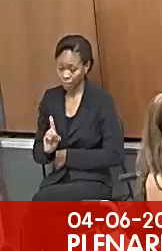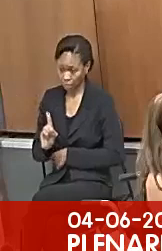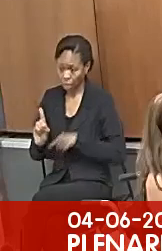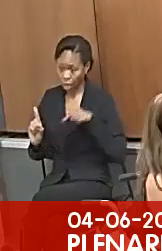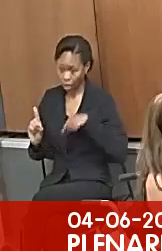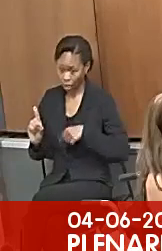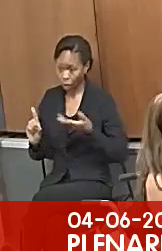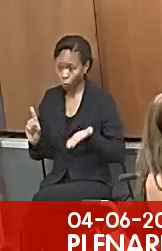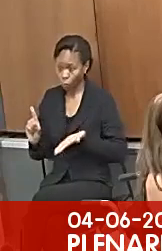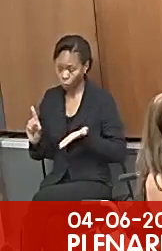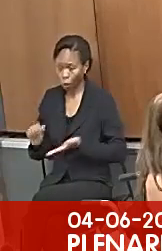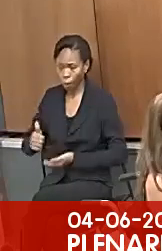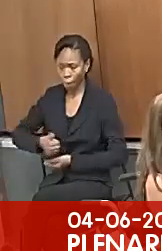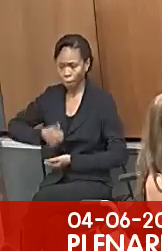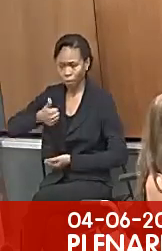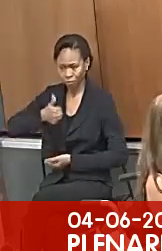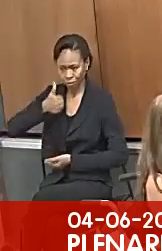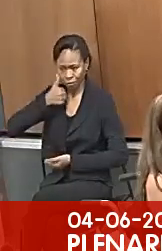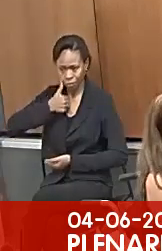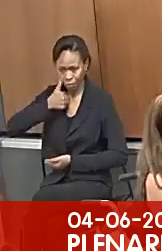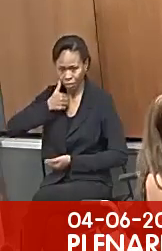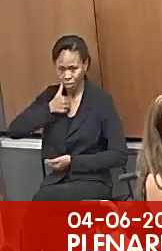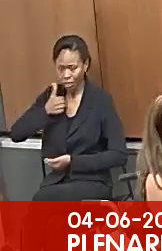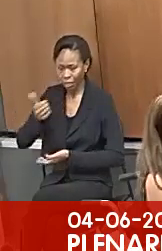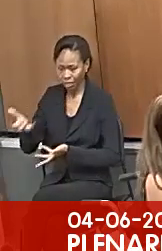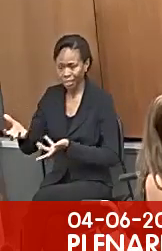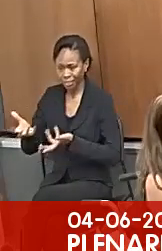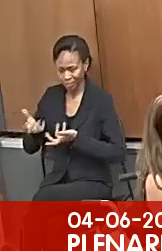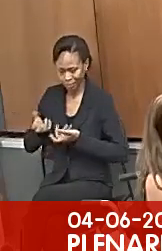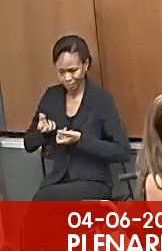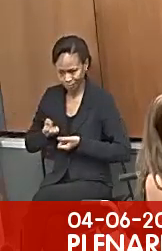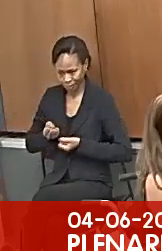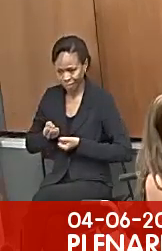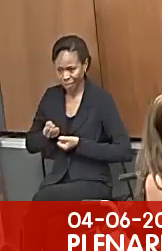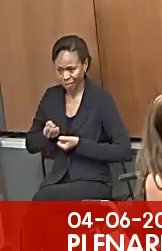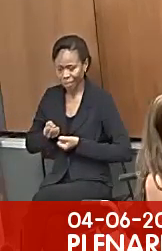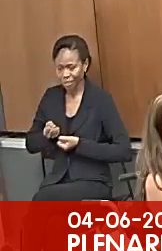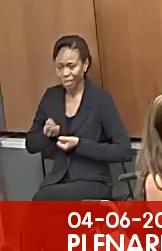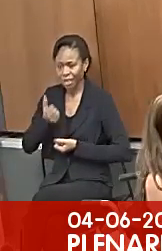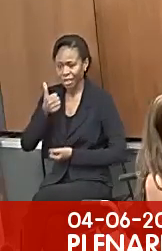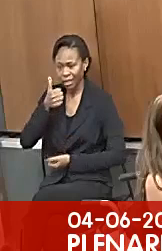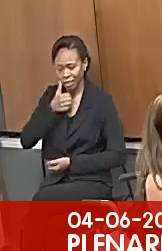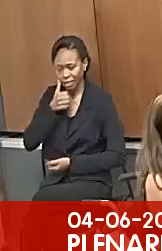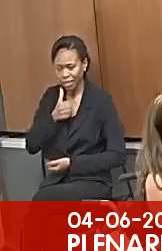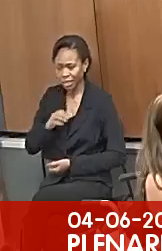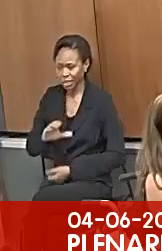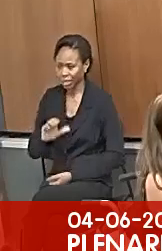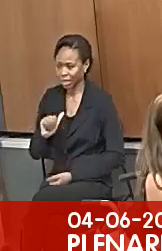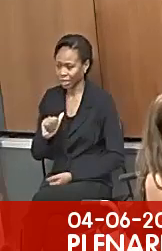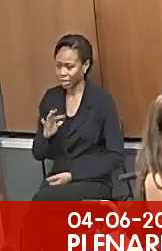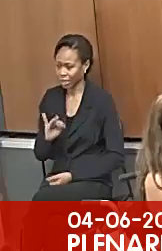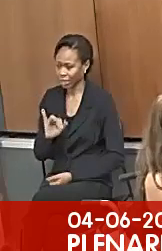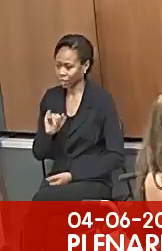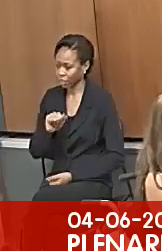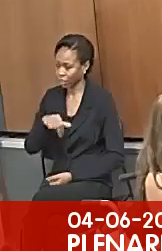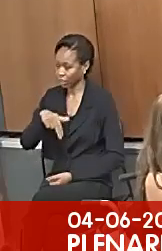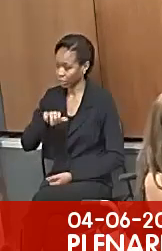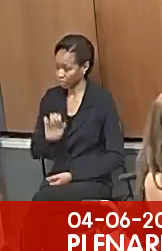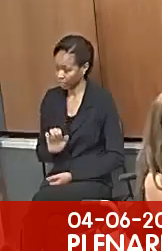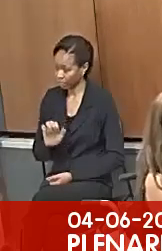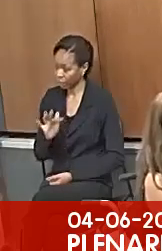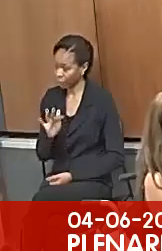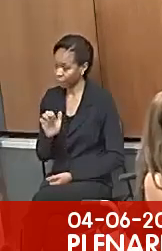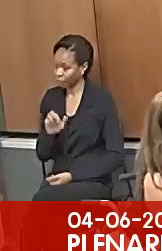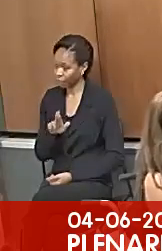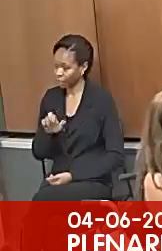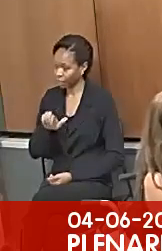primeiro momento, a primeira a receber esse voto de congratulações, a senhora Catiane Ferreira Gomes. Uma salva de